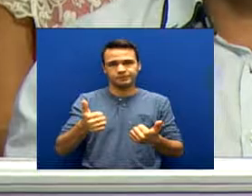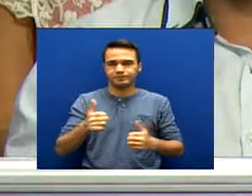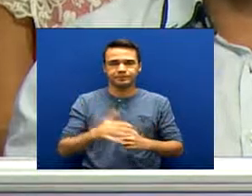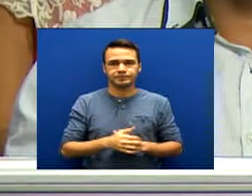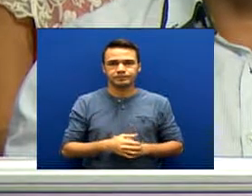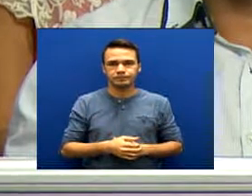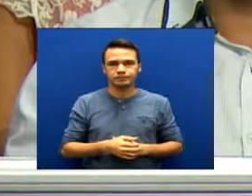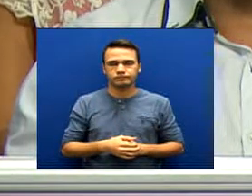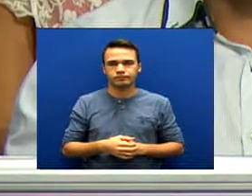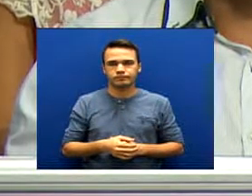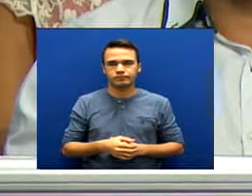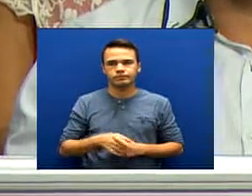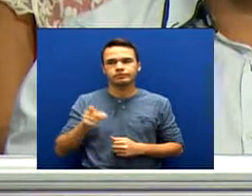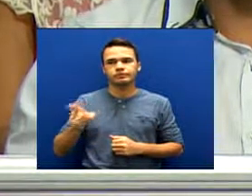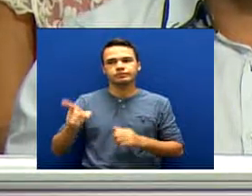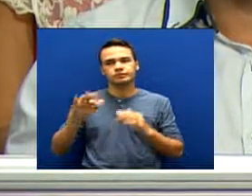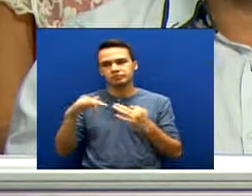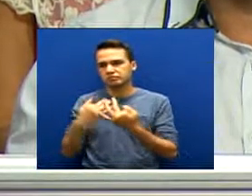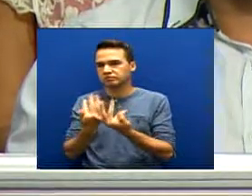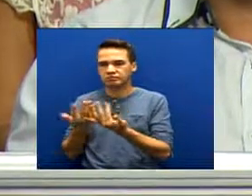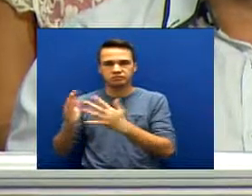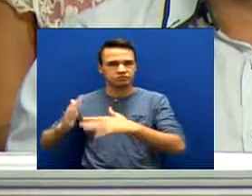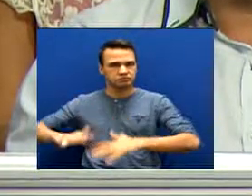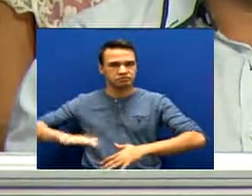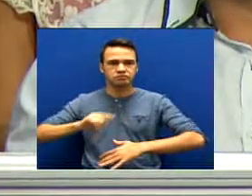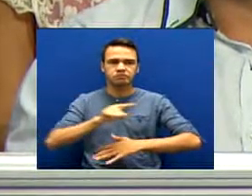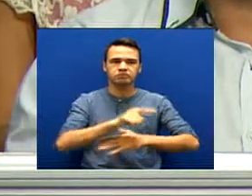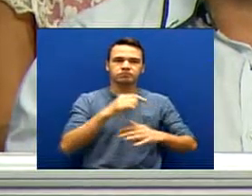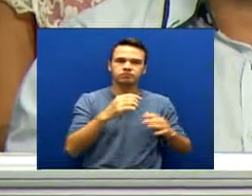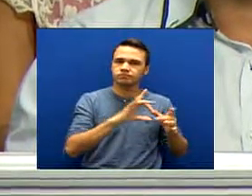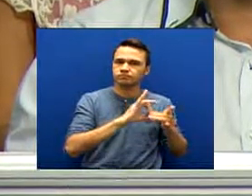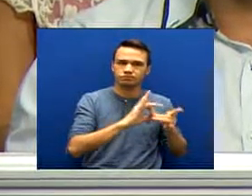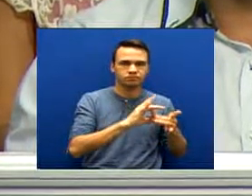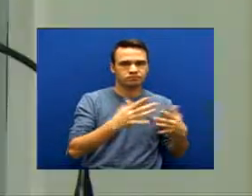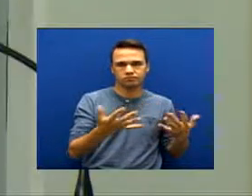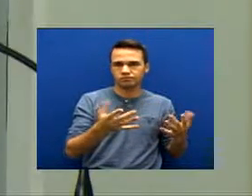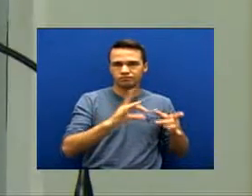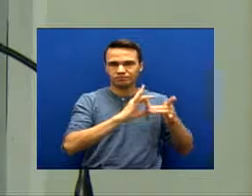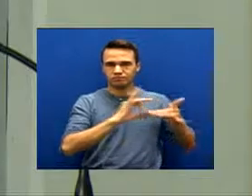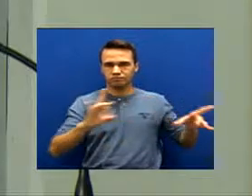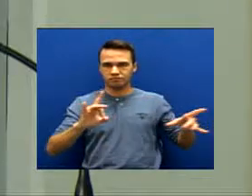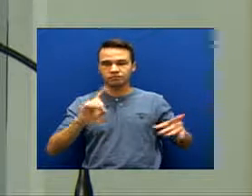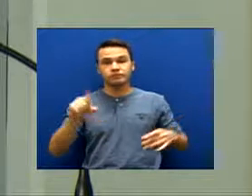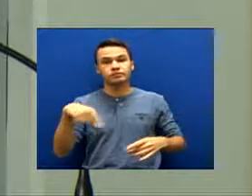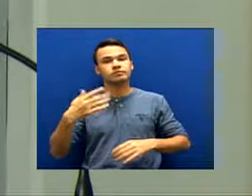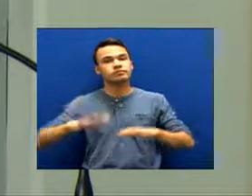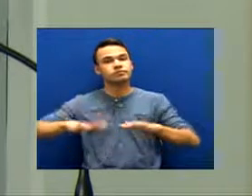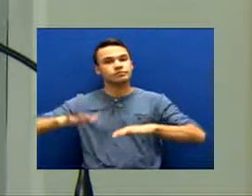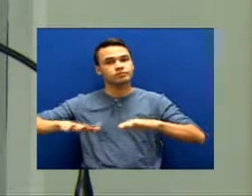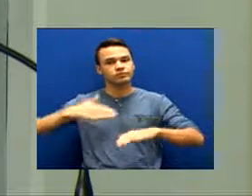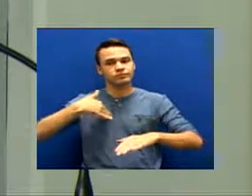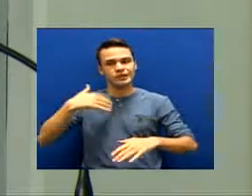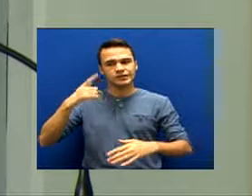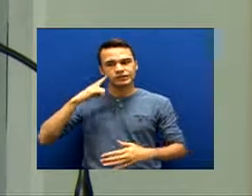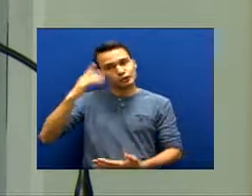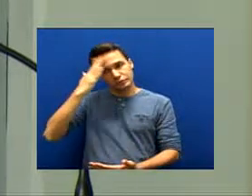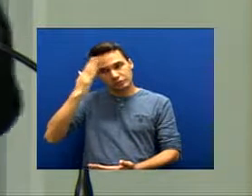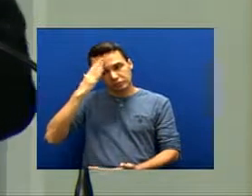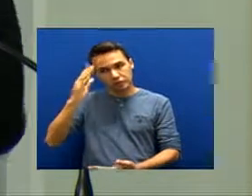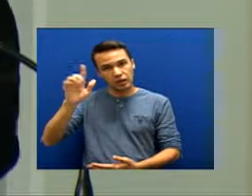Parem de lutar e saibam que eu sou Deus. Não fiquem atormentados, não criem